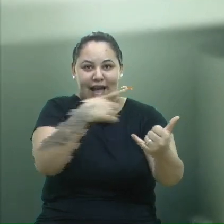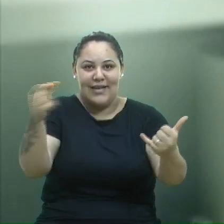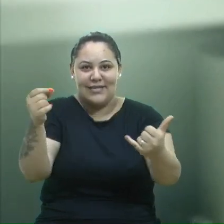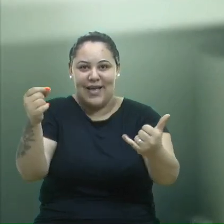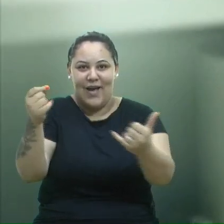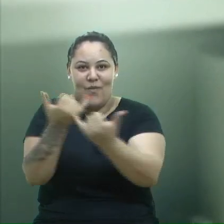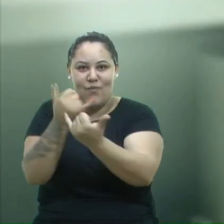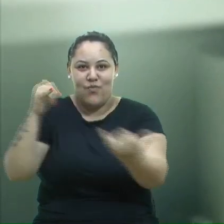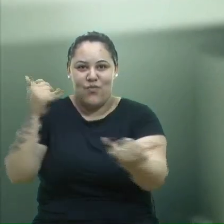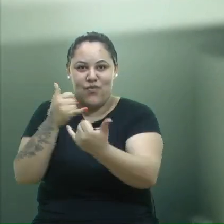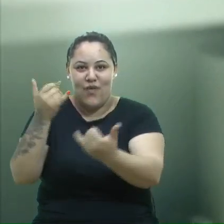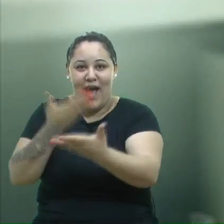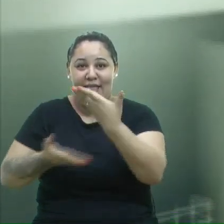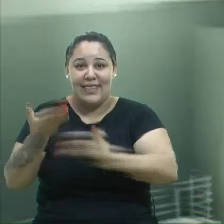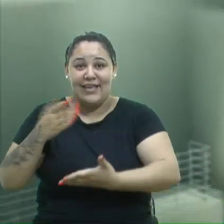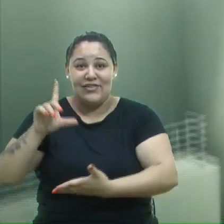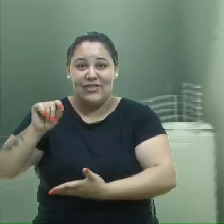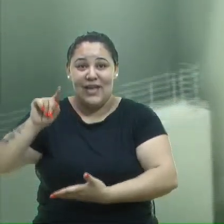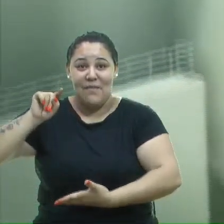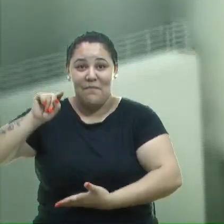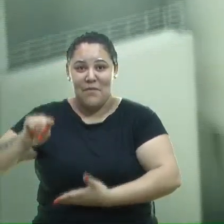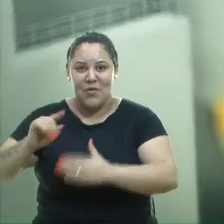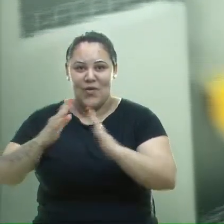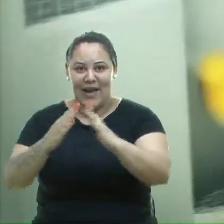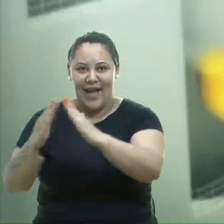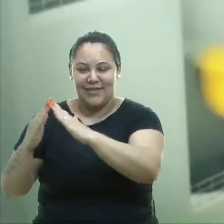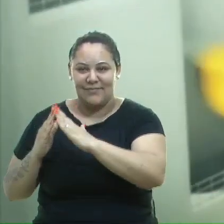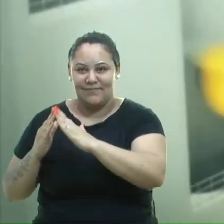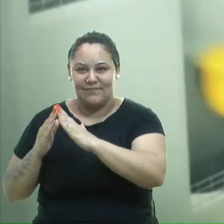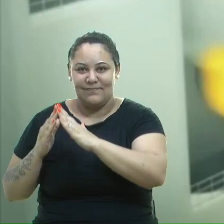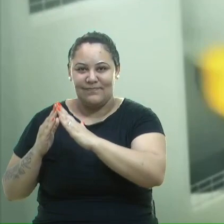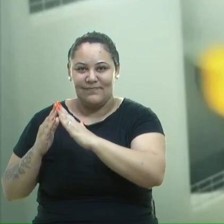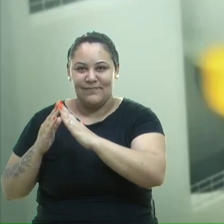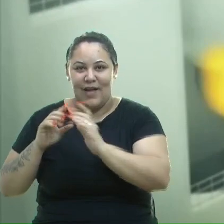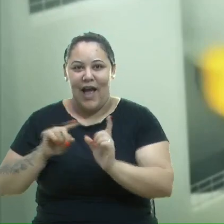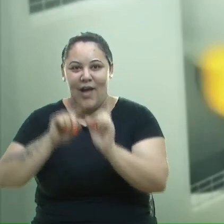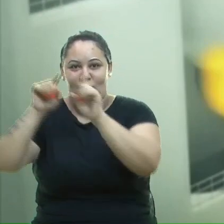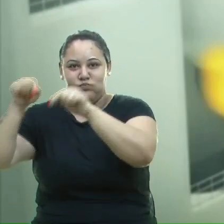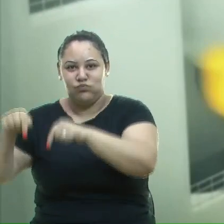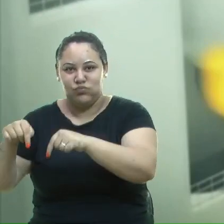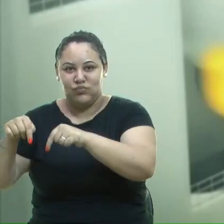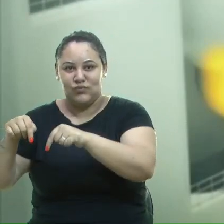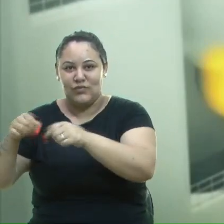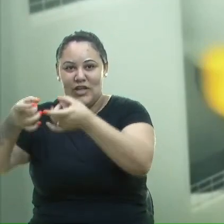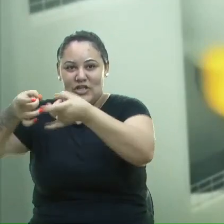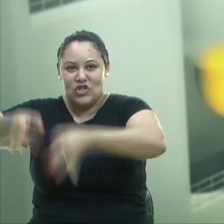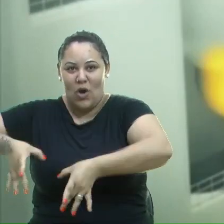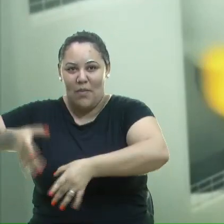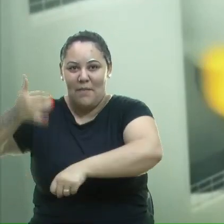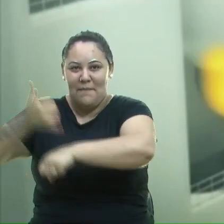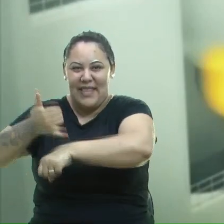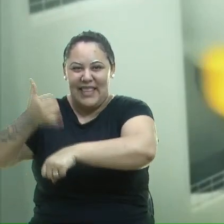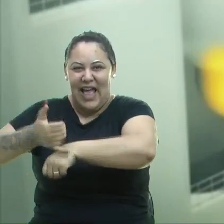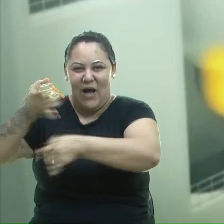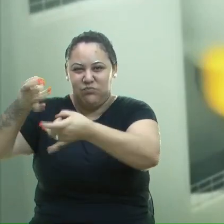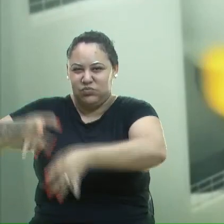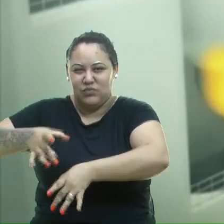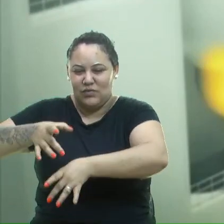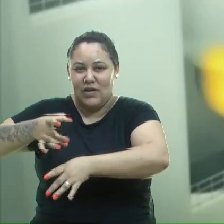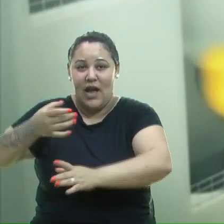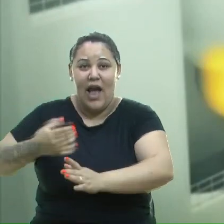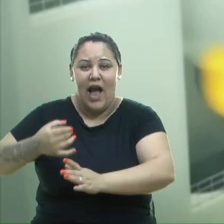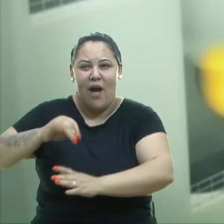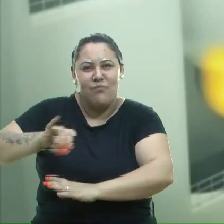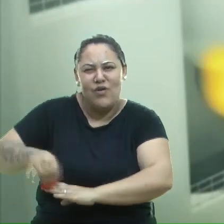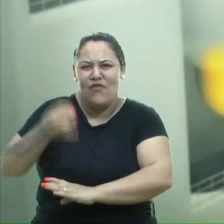10.000 casas. De outro, o que sobra da tal queima. Resíduos e metais, que são reaproveitados em sua